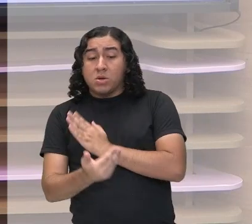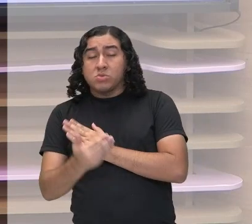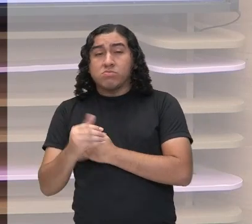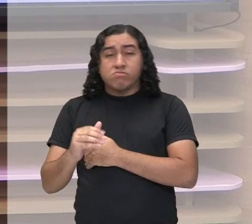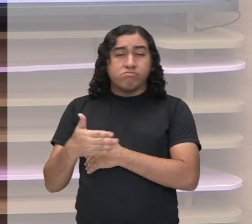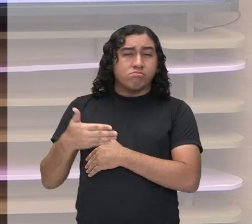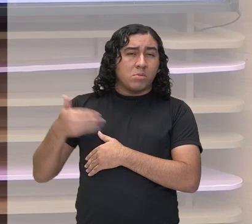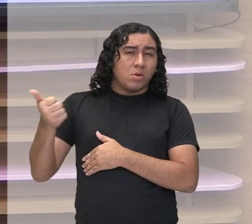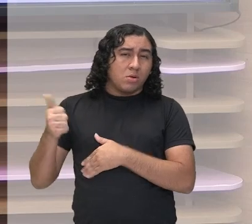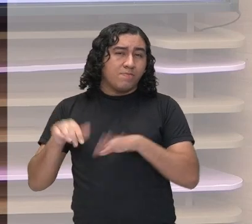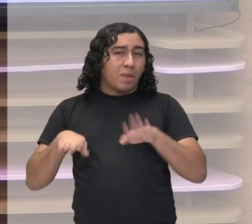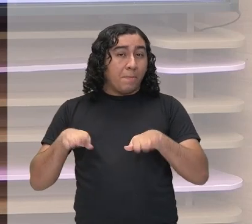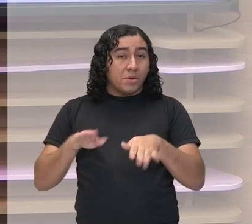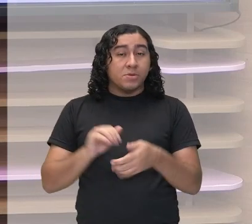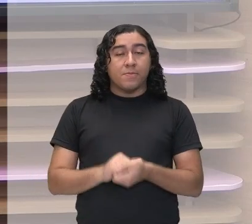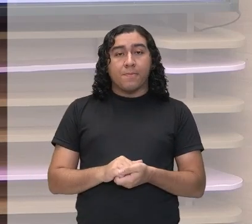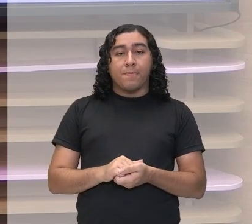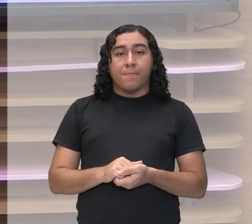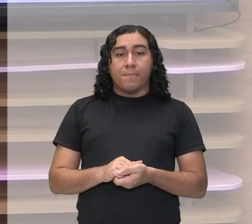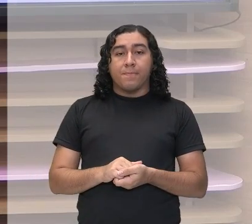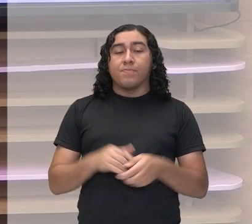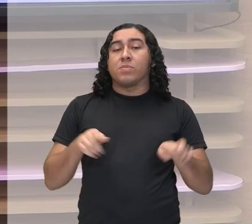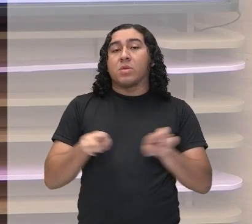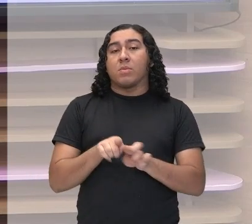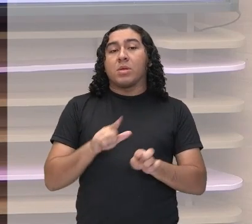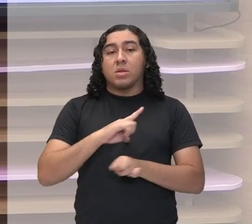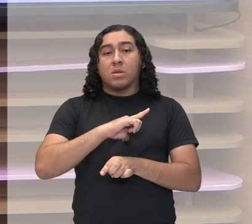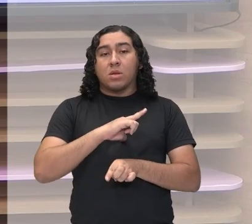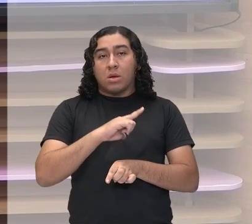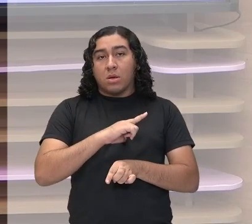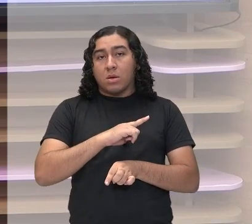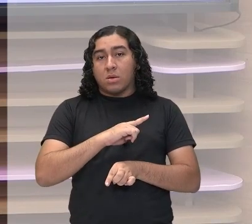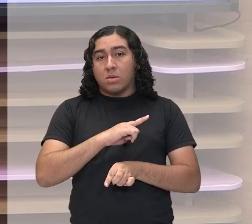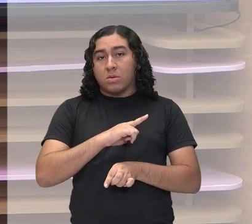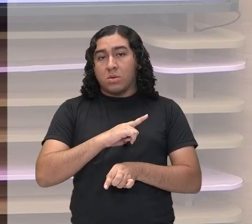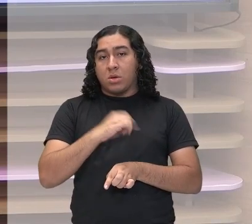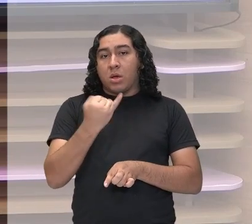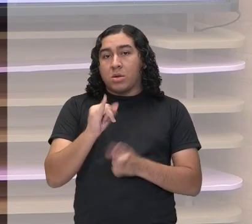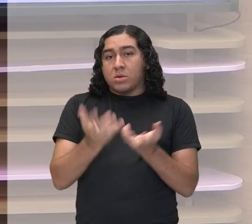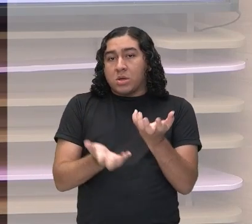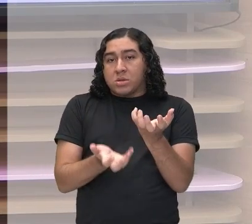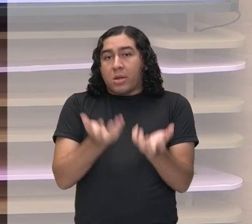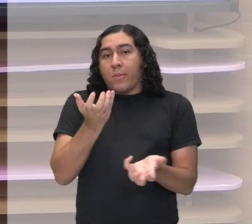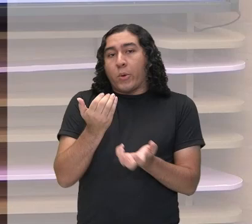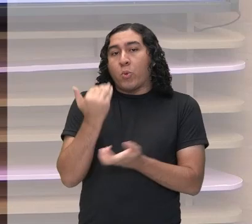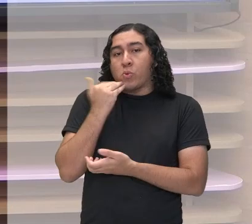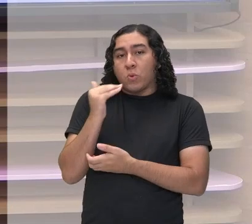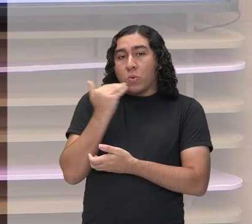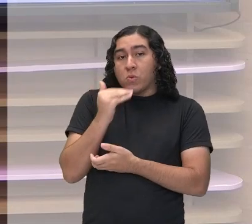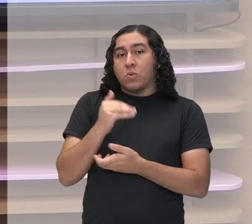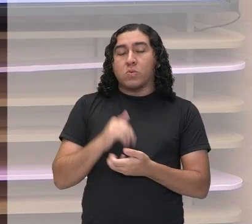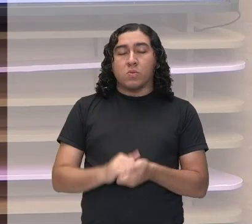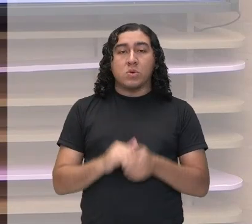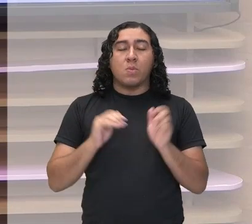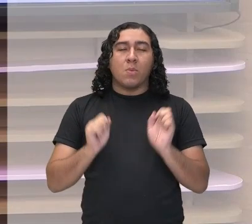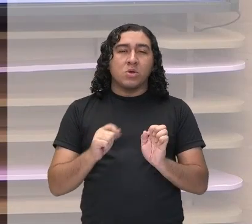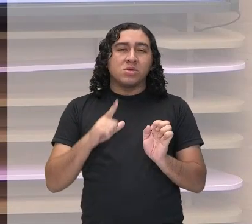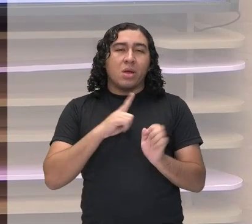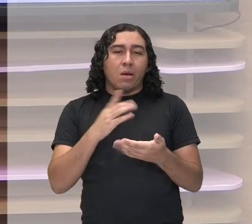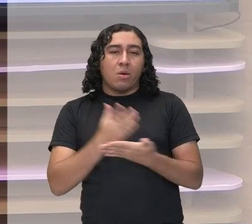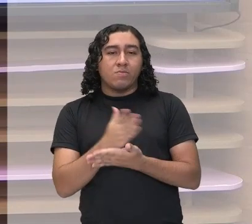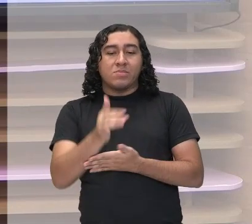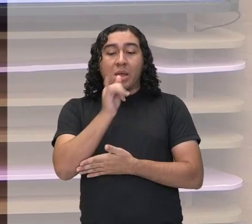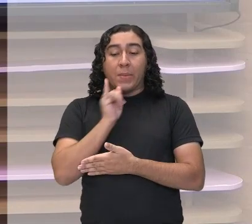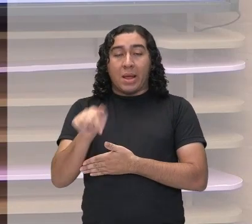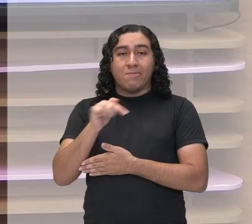nas desarmônicas nós temos aí o benefício de uma em detrimento da outra, né, o que pode às vezes até lhe custar